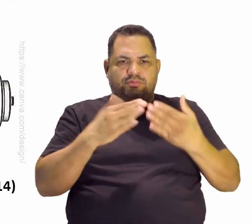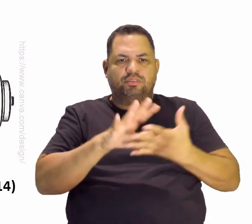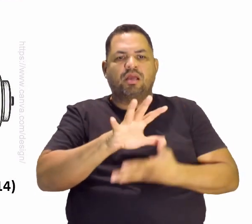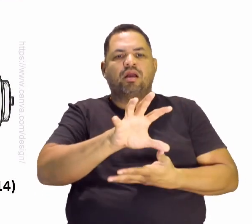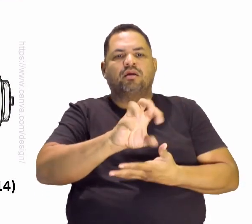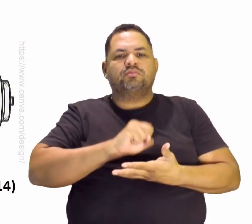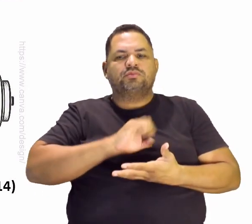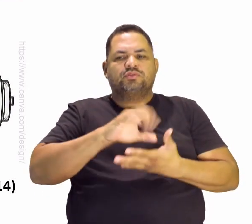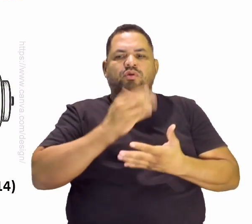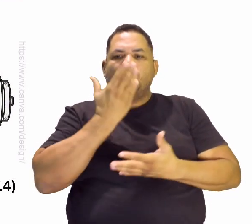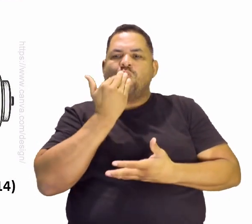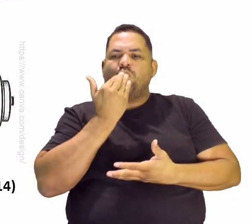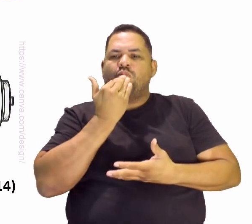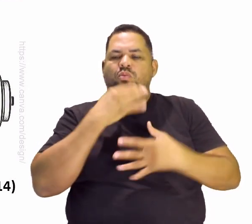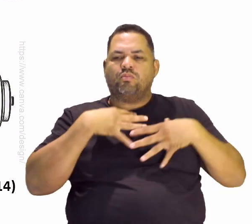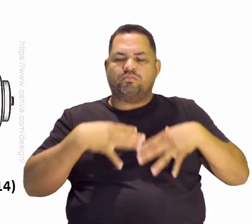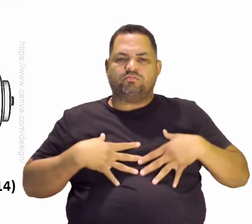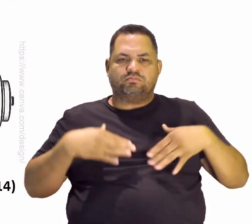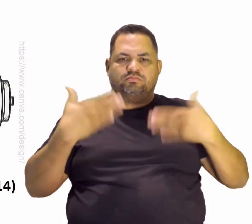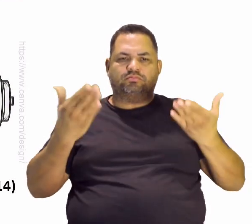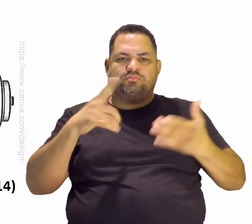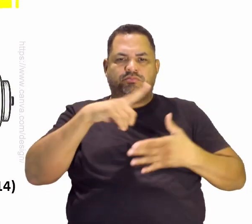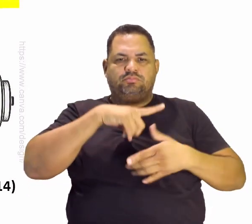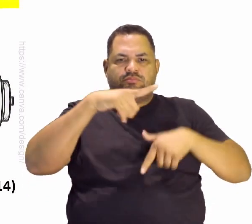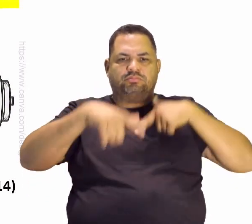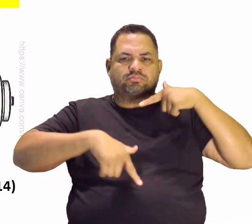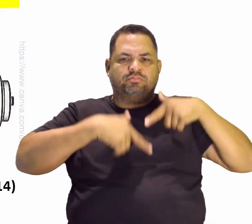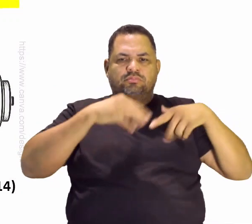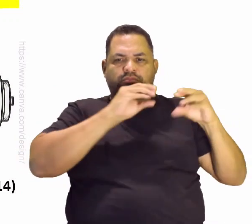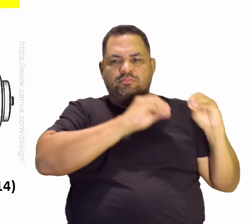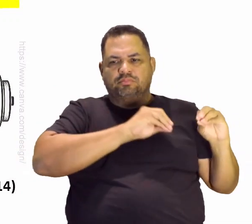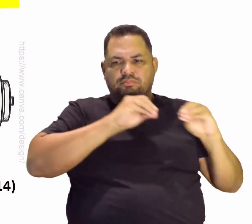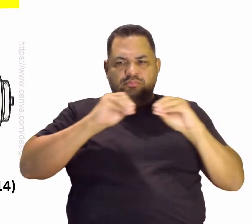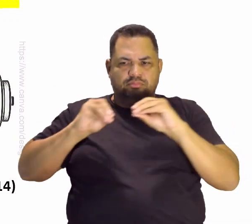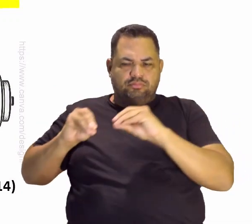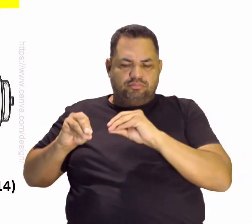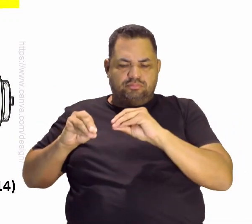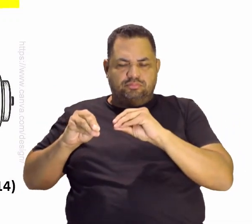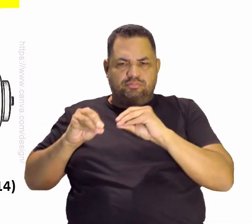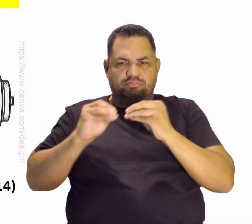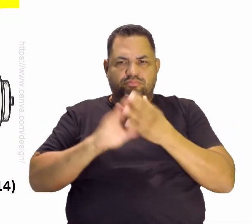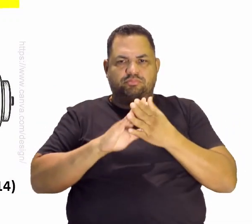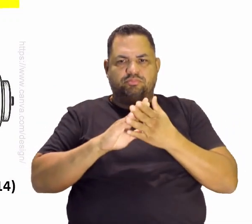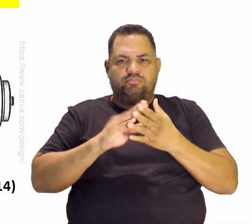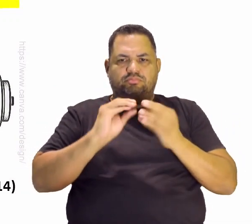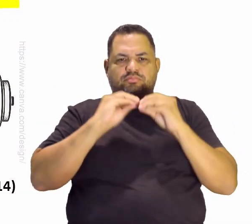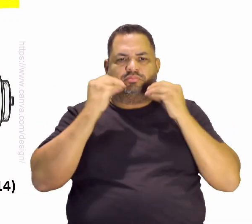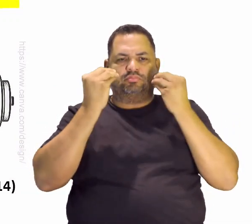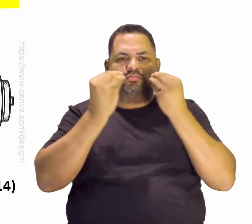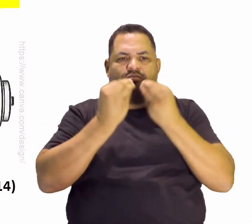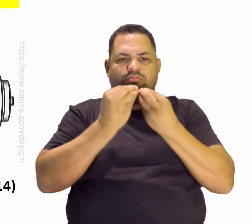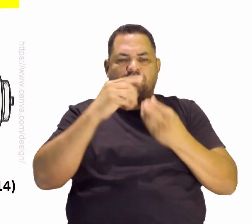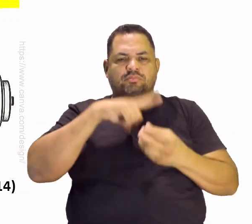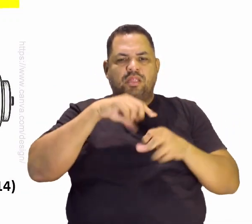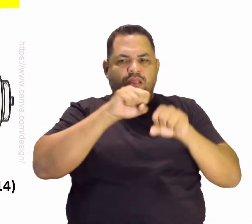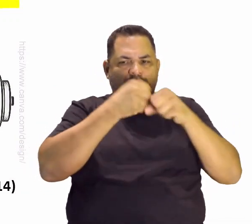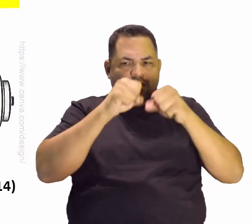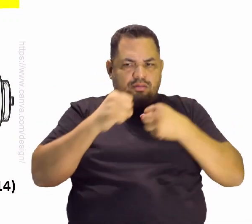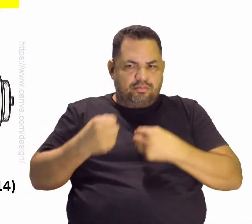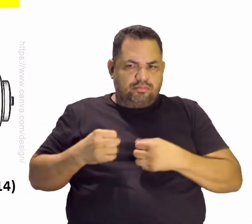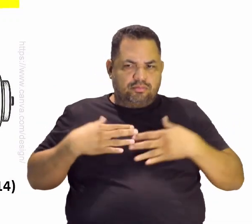esses alimentos, eu agora vou ter um trabalho de transporte dessas substâncias, que aí já está havendo a quebra e vai